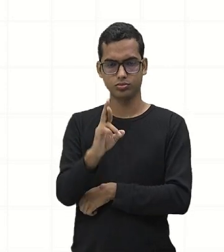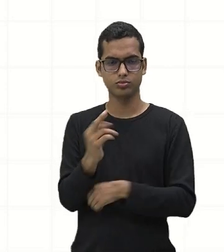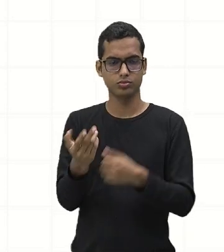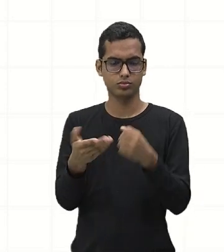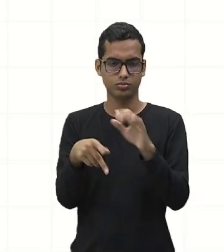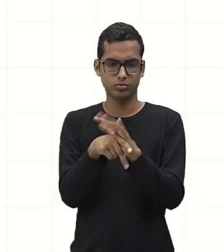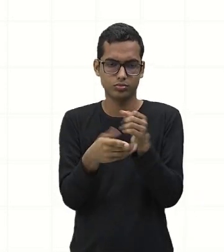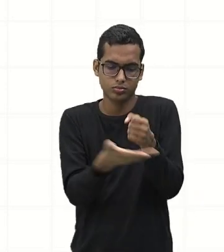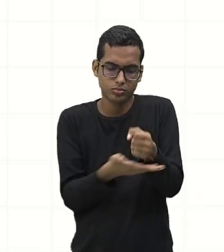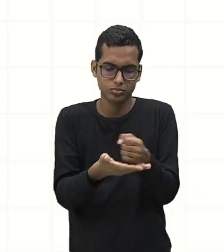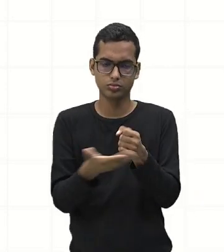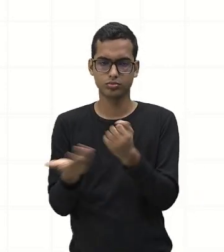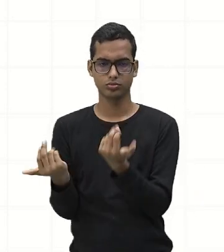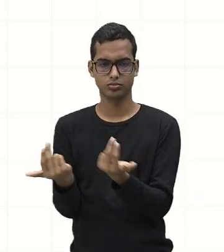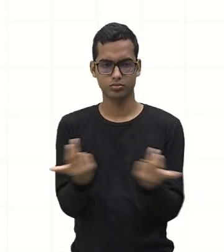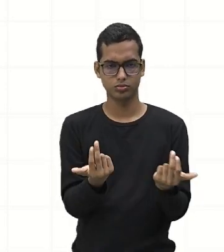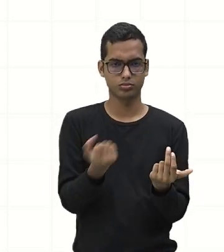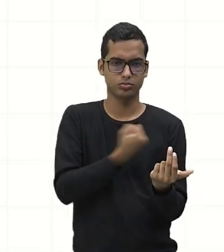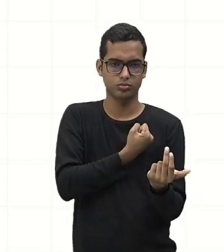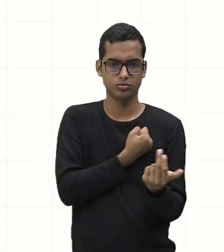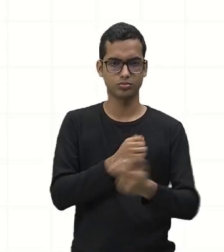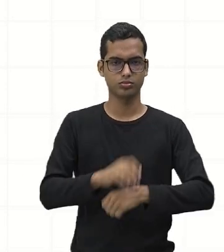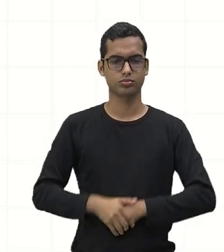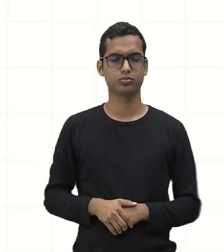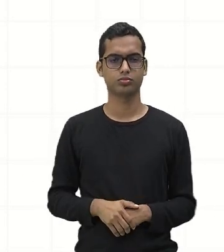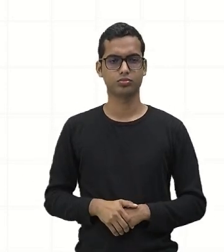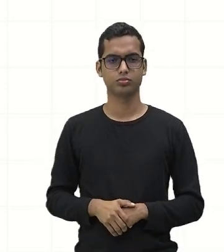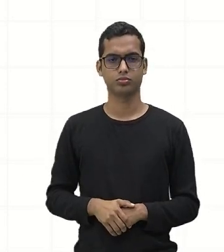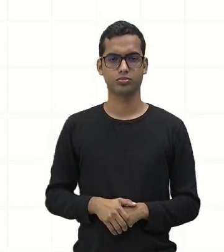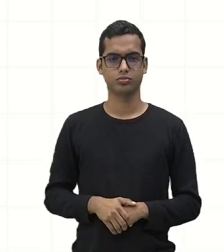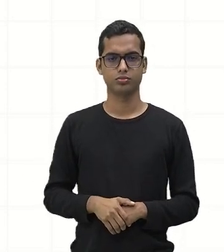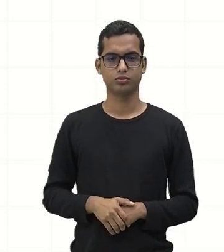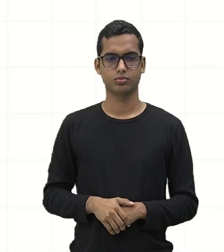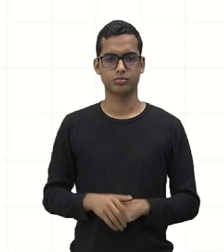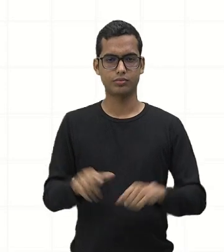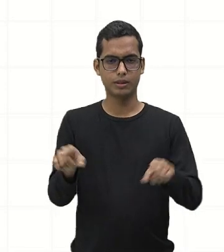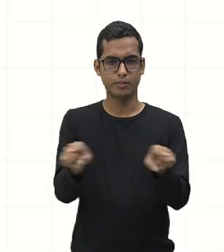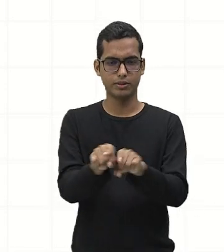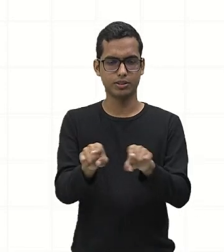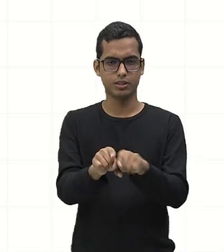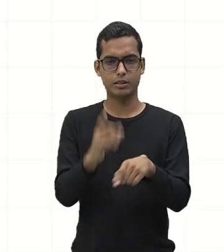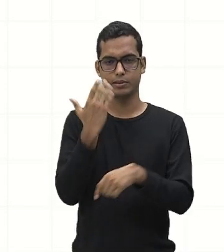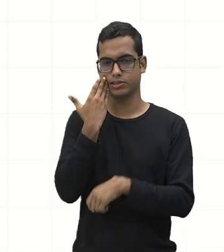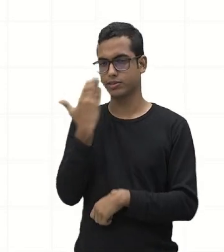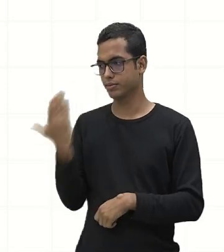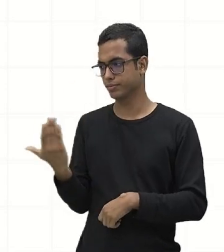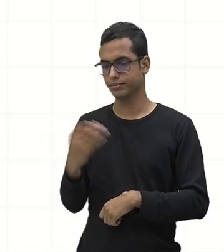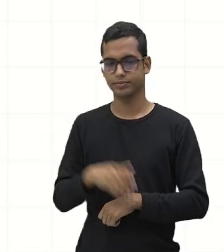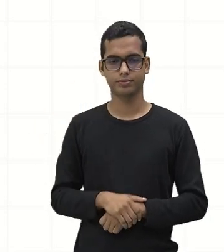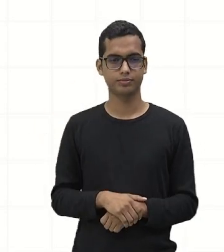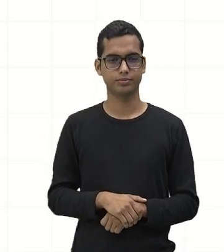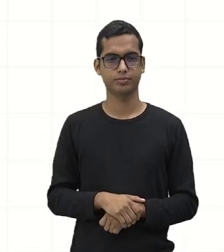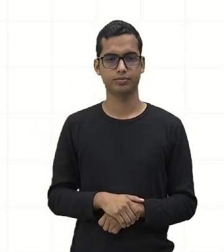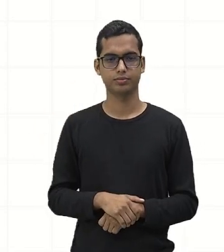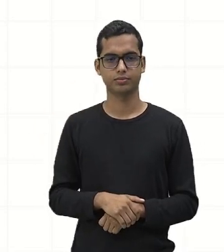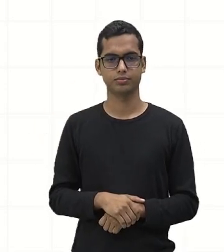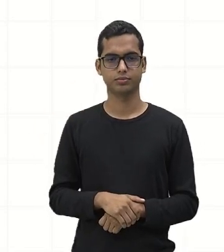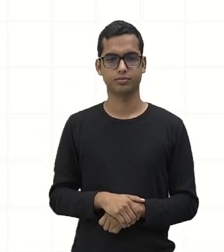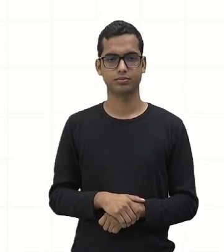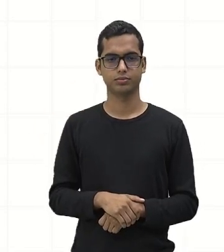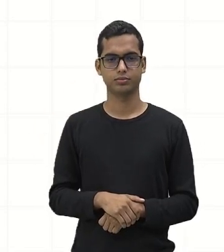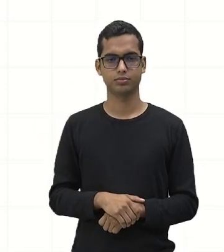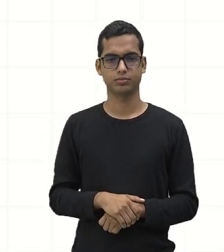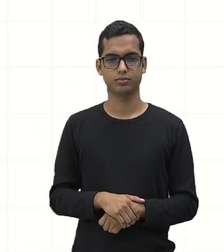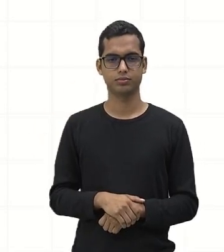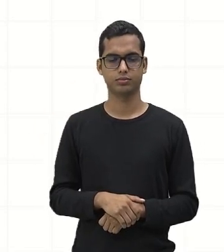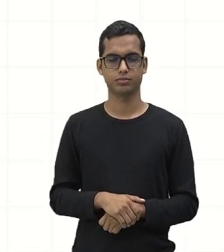dividimos potências de mesma base. Nós iremos fazer, né, parecido, conservamos a